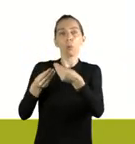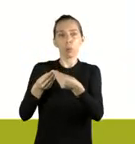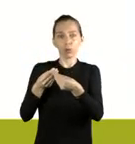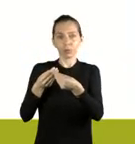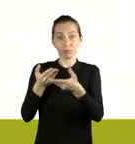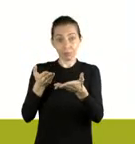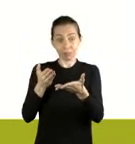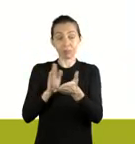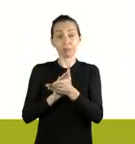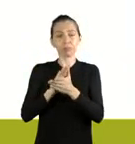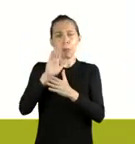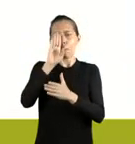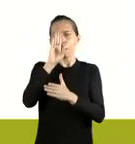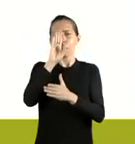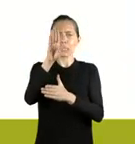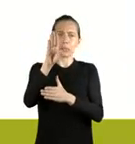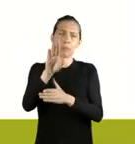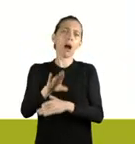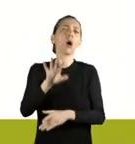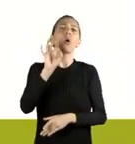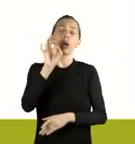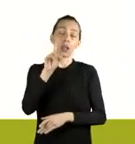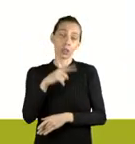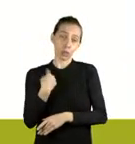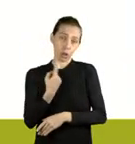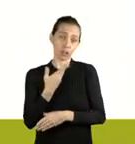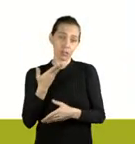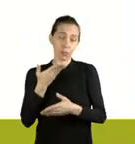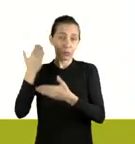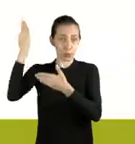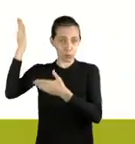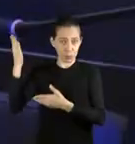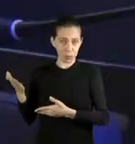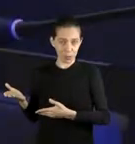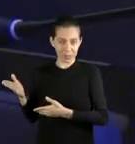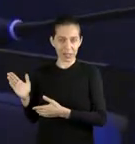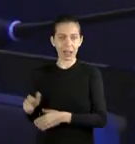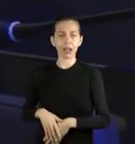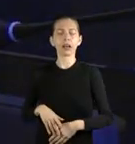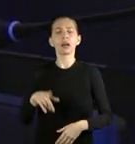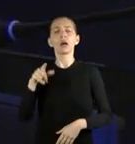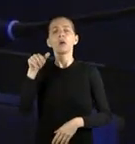principal a gente vai ver aqui. Pode falar.